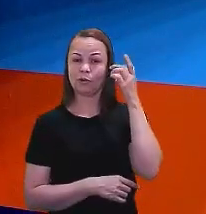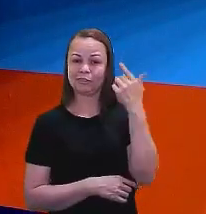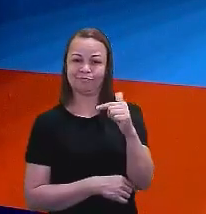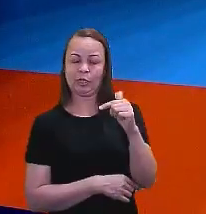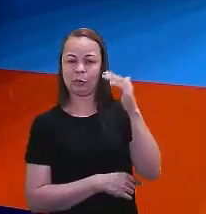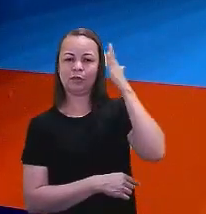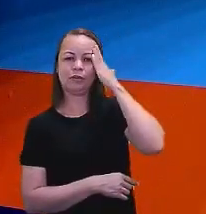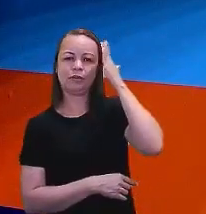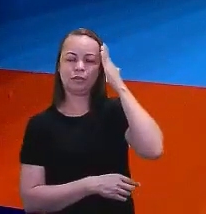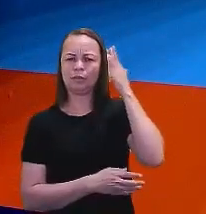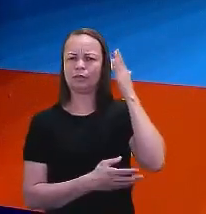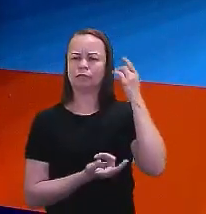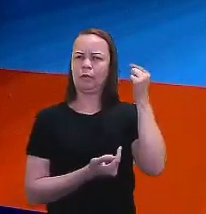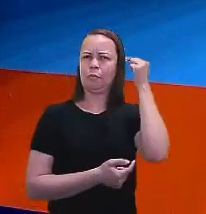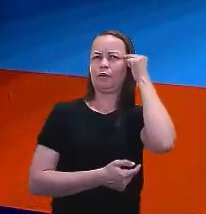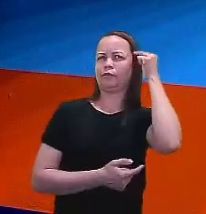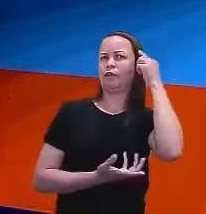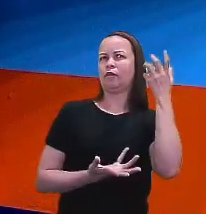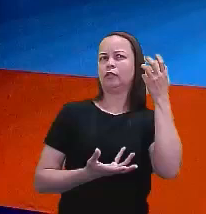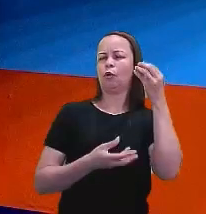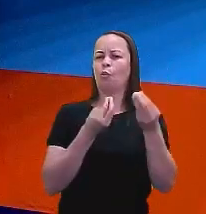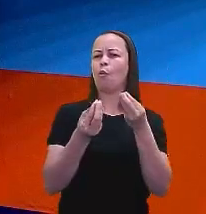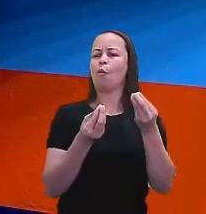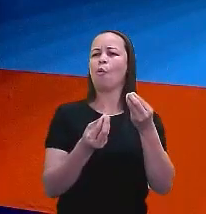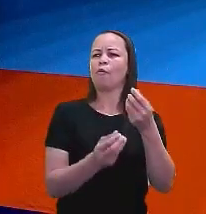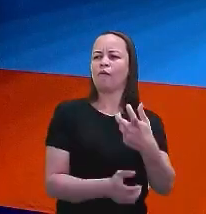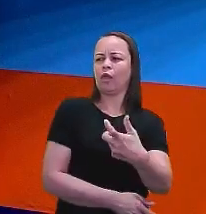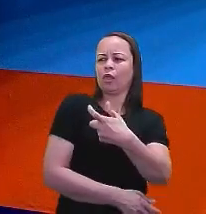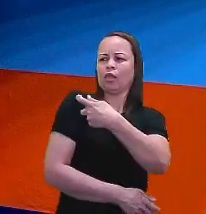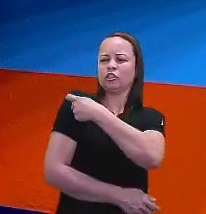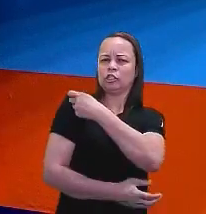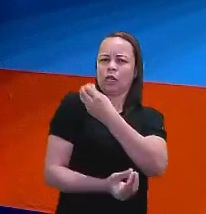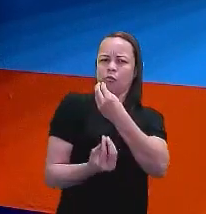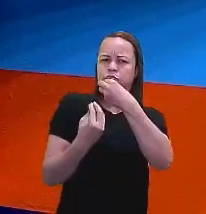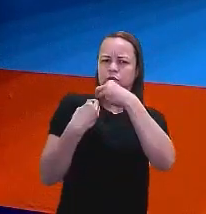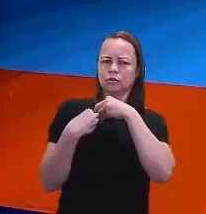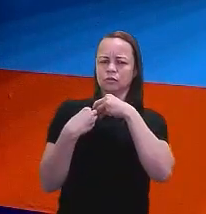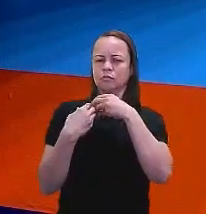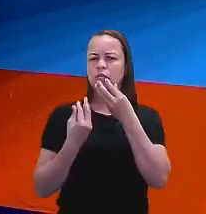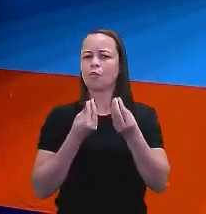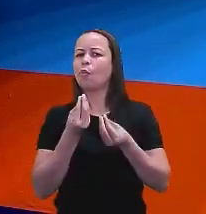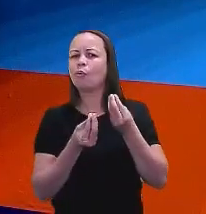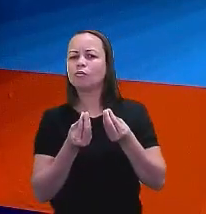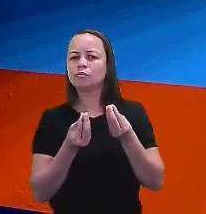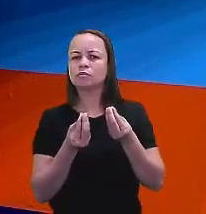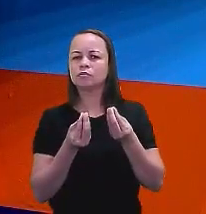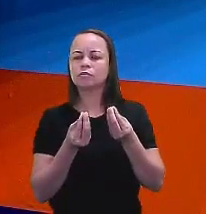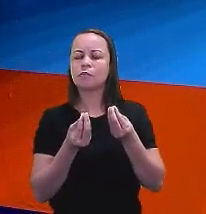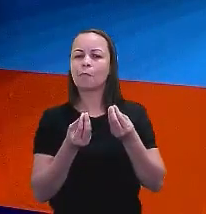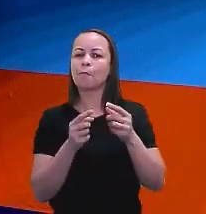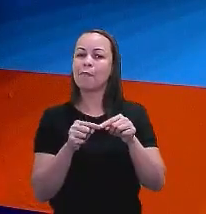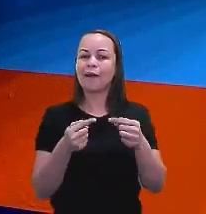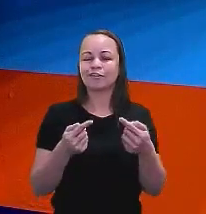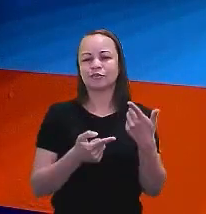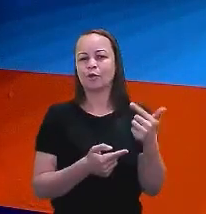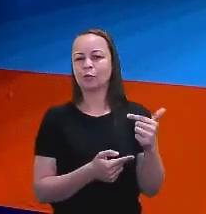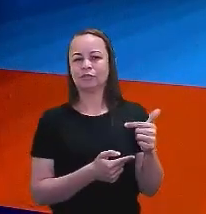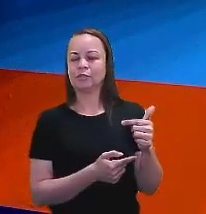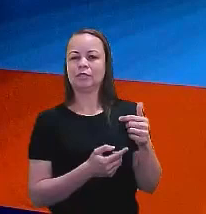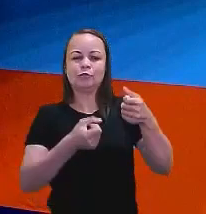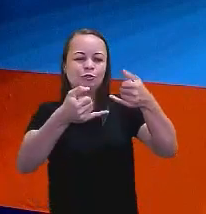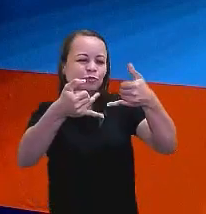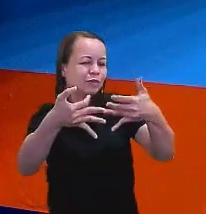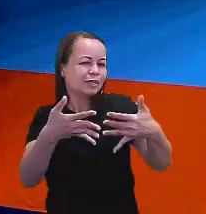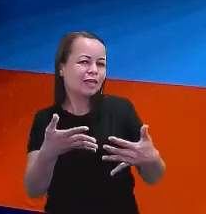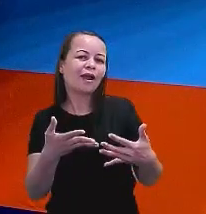Elas pensavam, gente, vão injetar a doença em mim? Mas não tinha, como eu falei anteriormente, né? Eles não